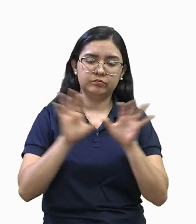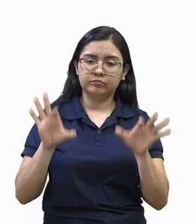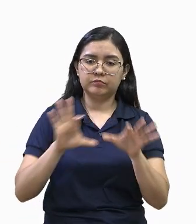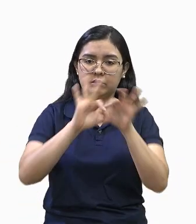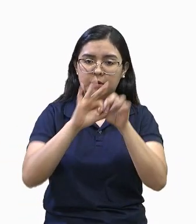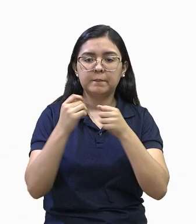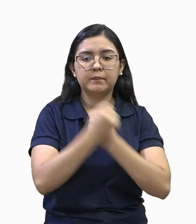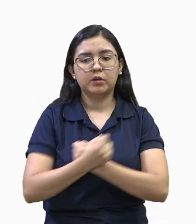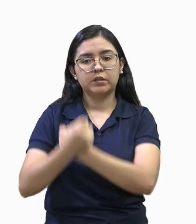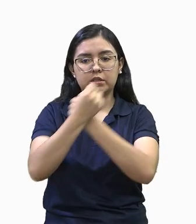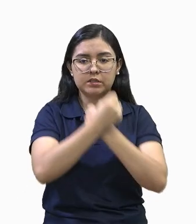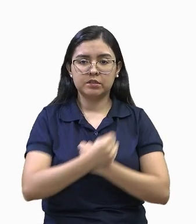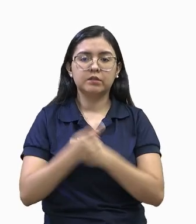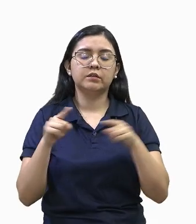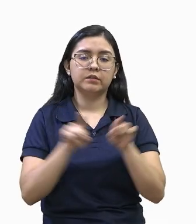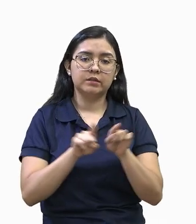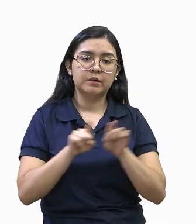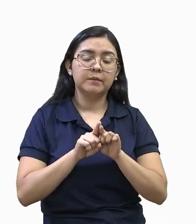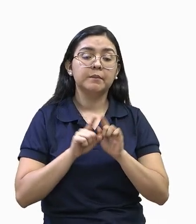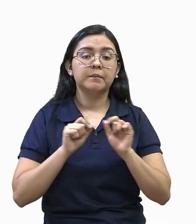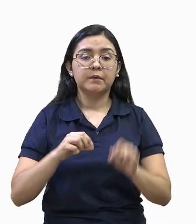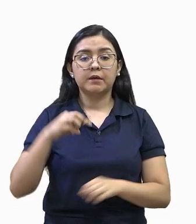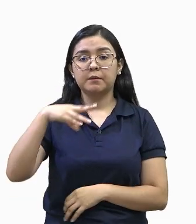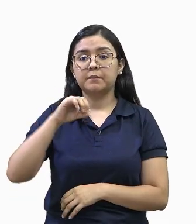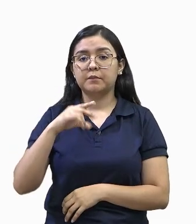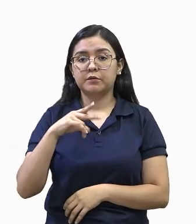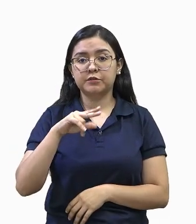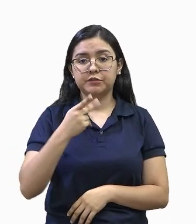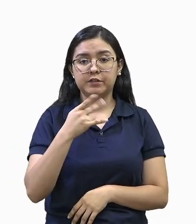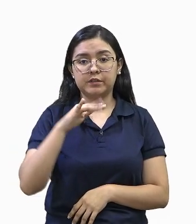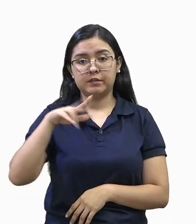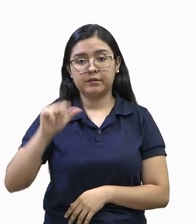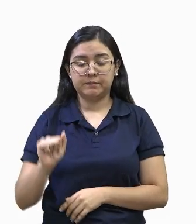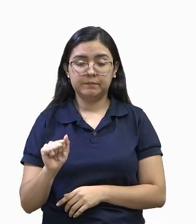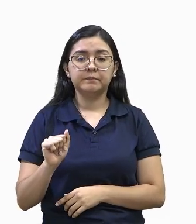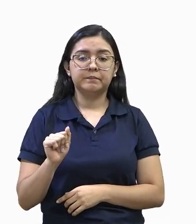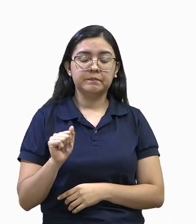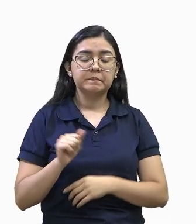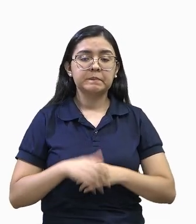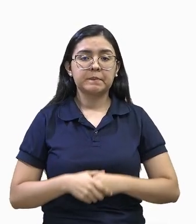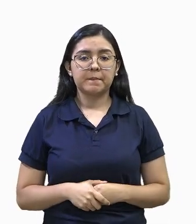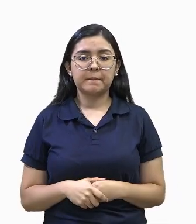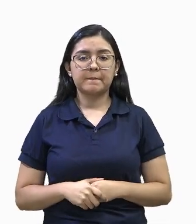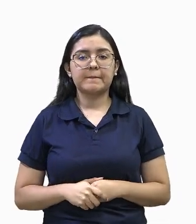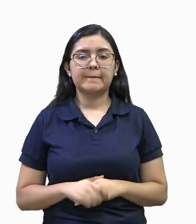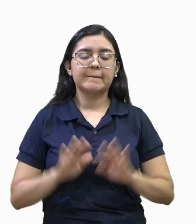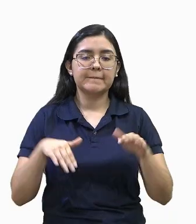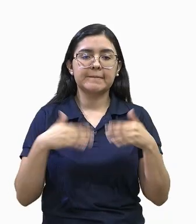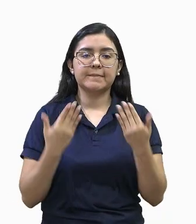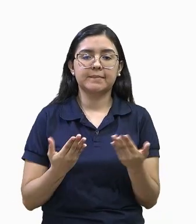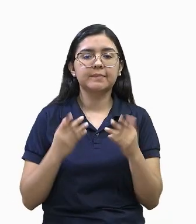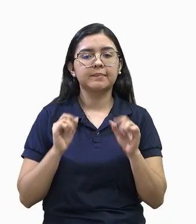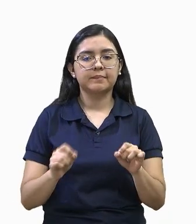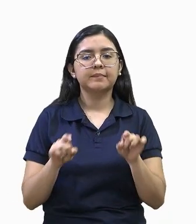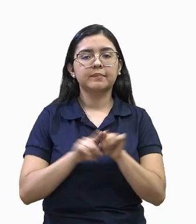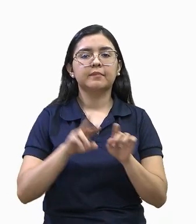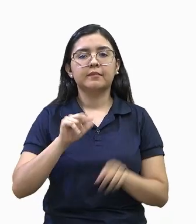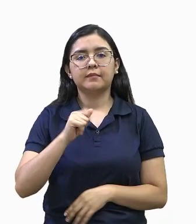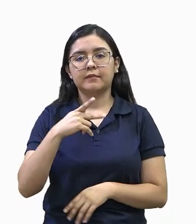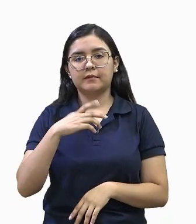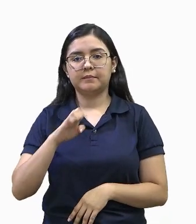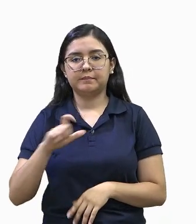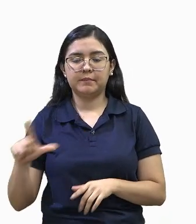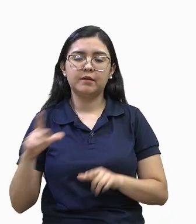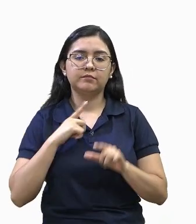de corda, mochila de corda e fitas tubulares para ancoragem. Então, o rapel consiste em